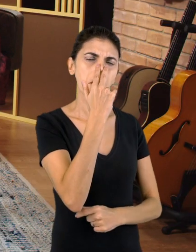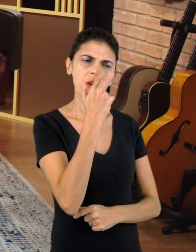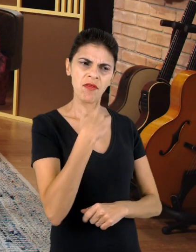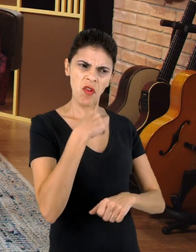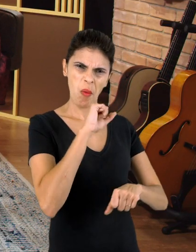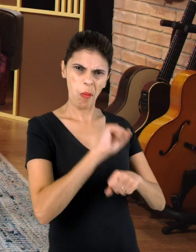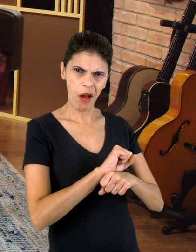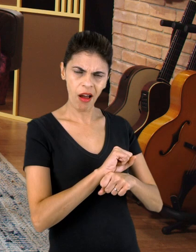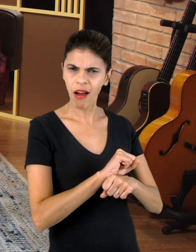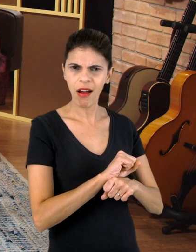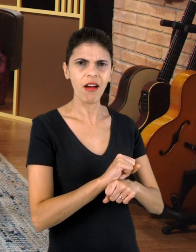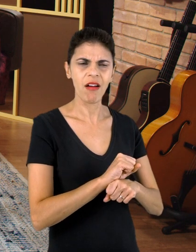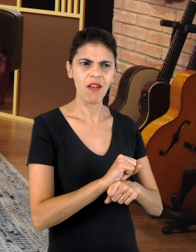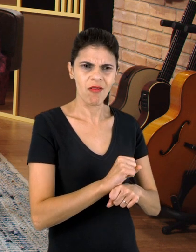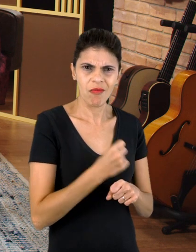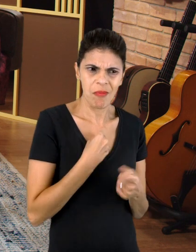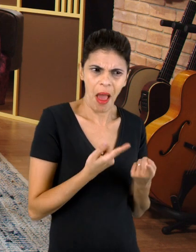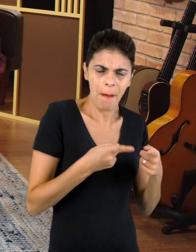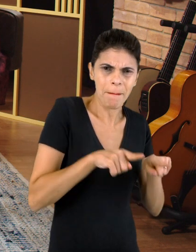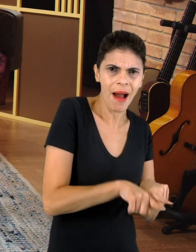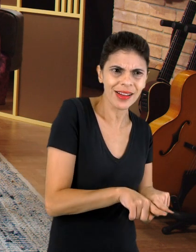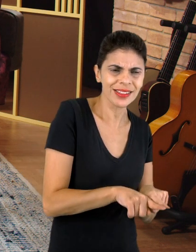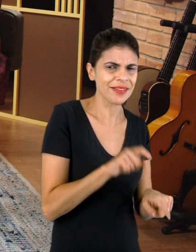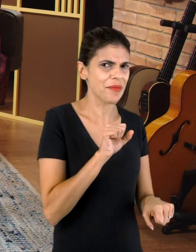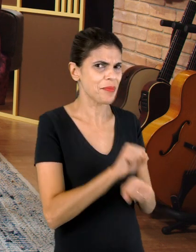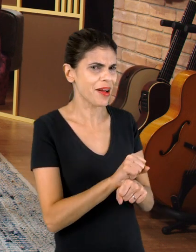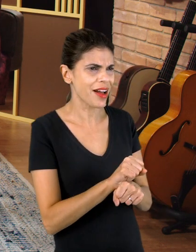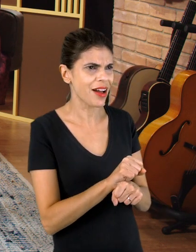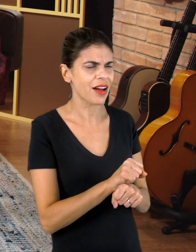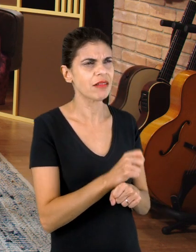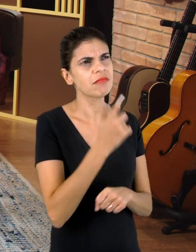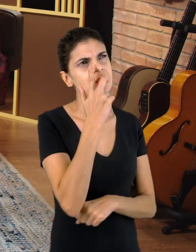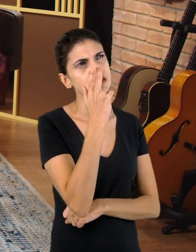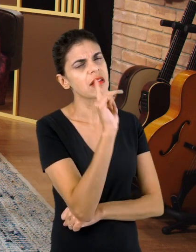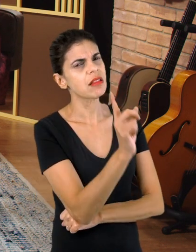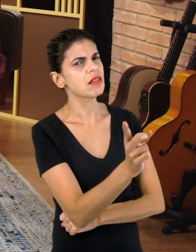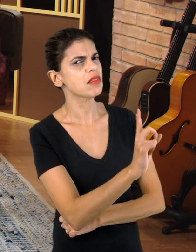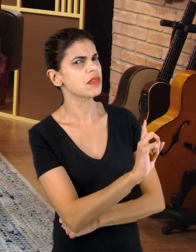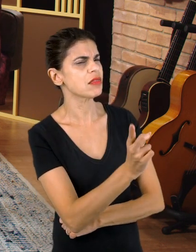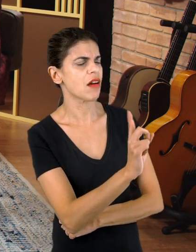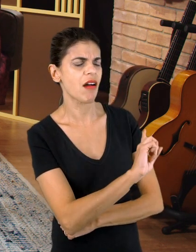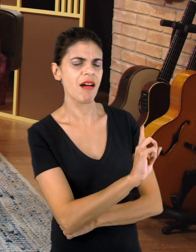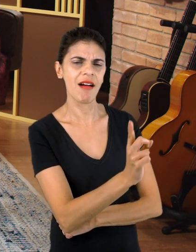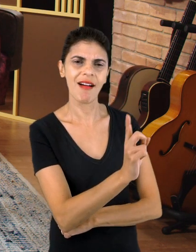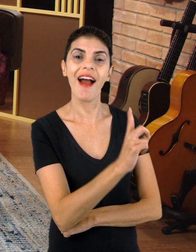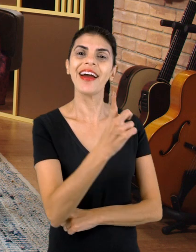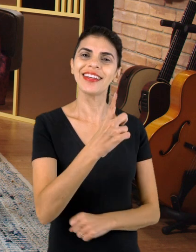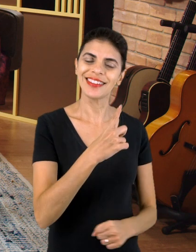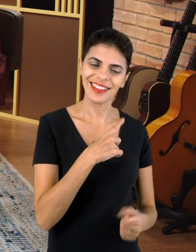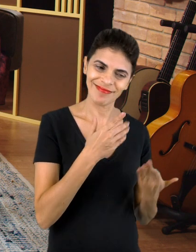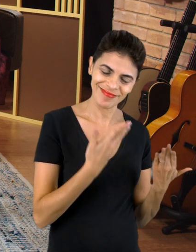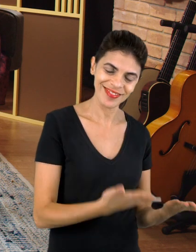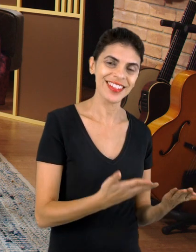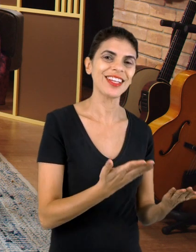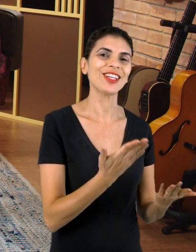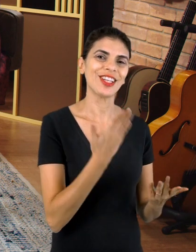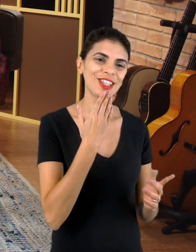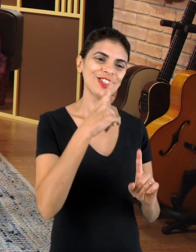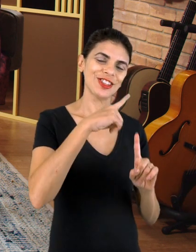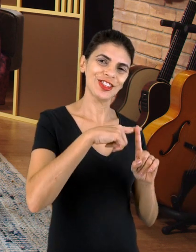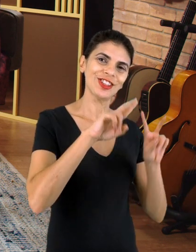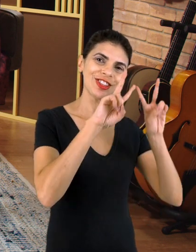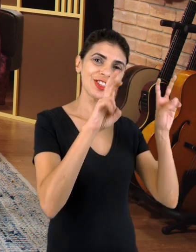estalo. Eu falei, pô, mas será que eu vou parar nessas composições? Será que eu vou parar minha parceria com ele agora? Aí eu falei, não, it's not the end. Aí veio, eu